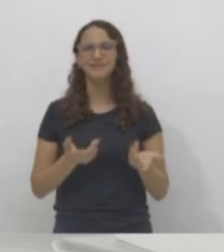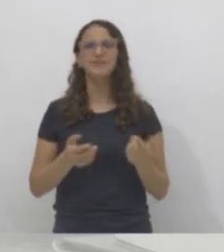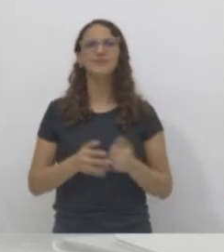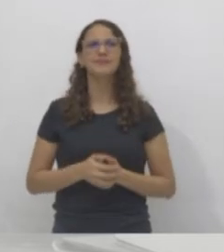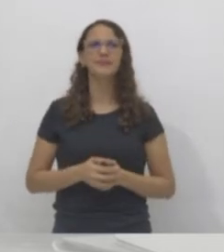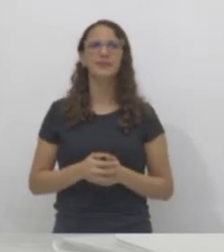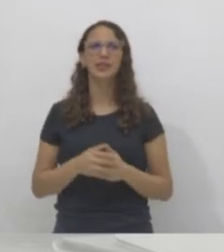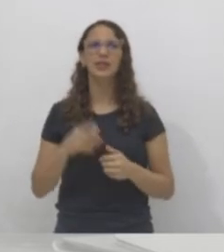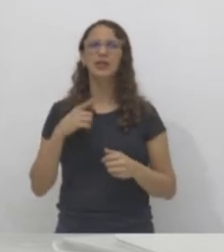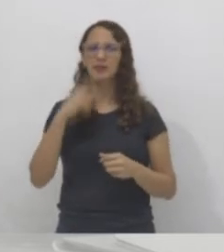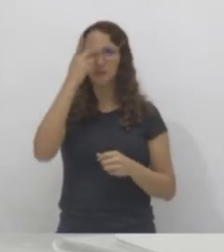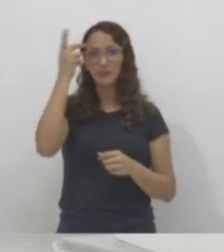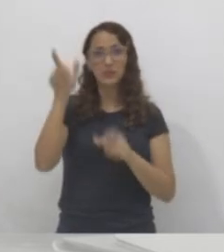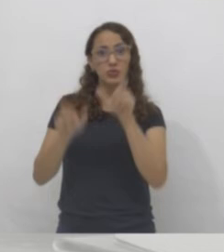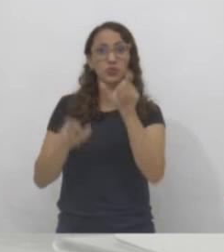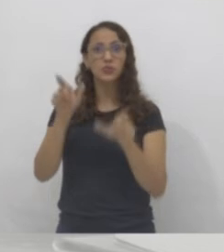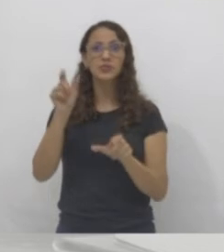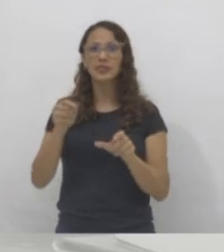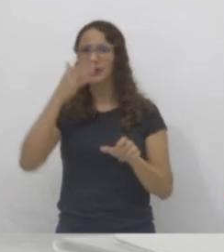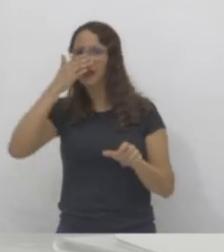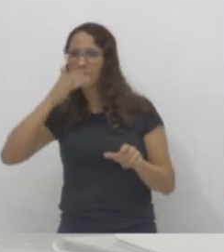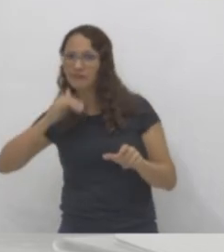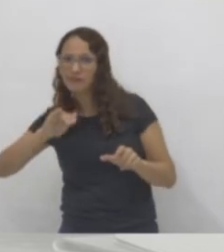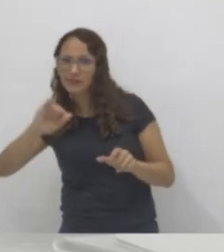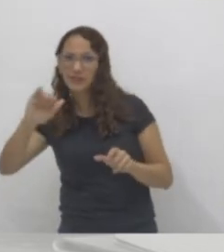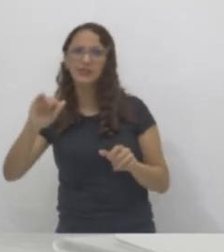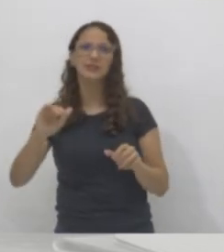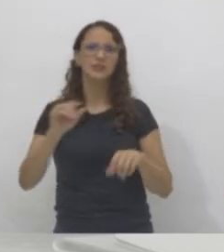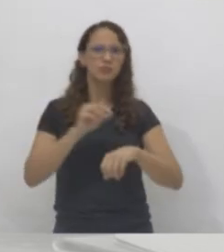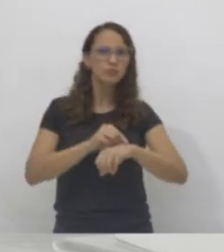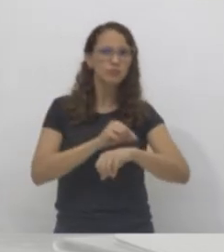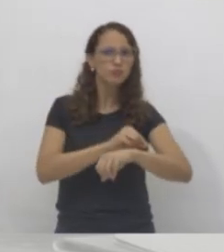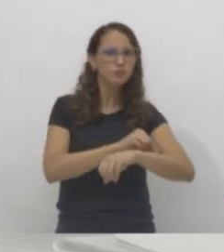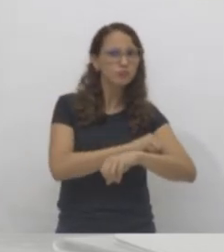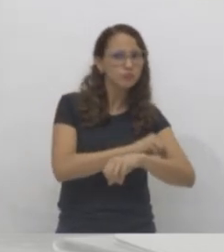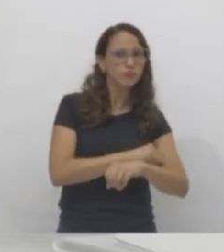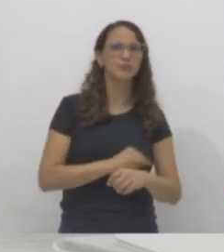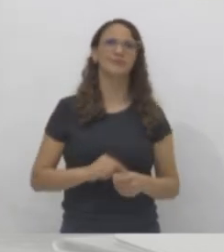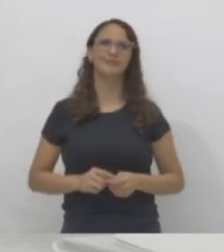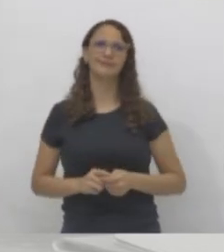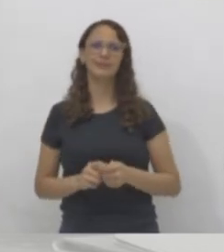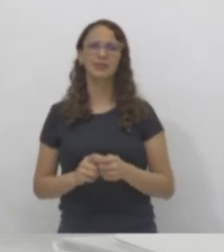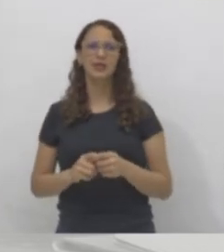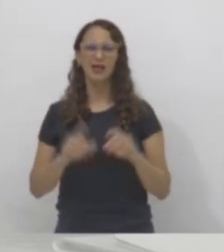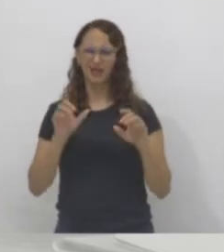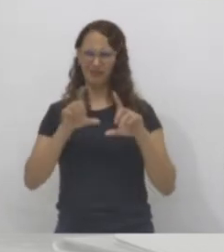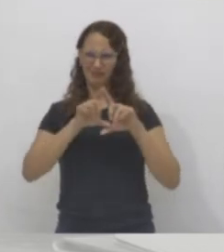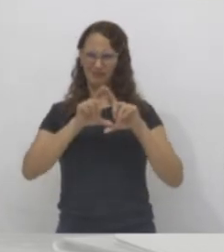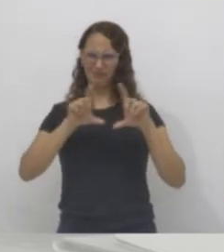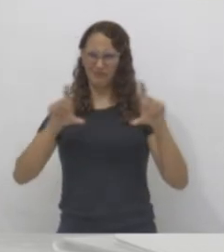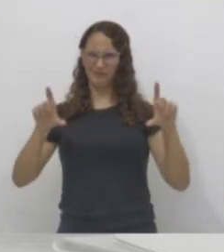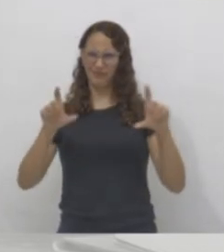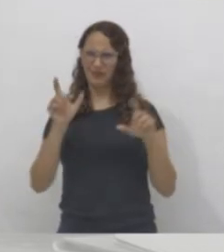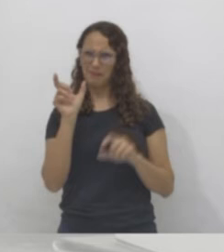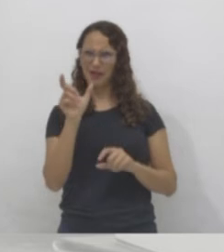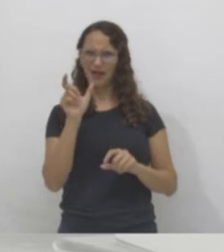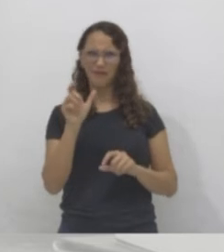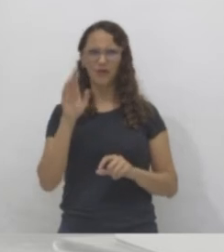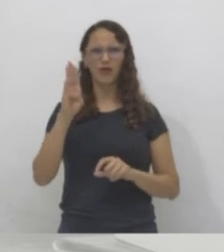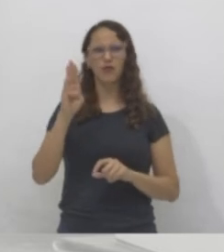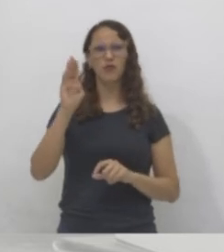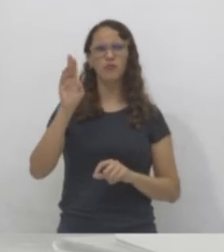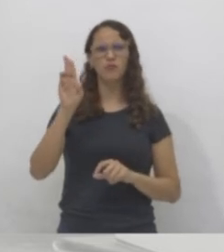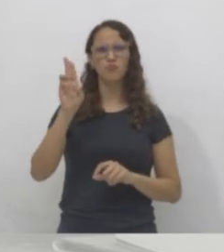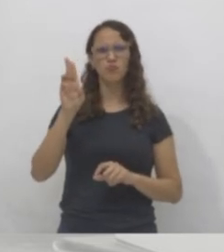formiguinha. O que significa a expressão bum, bum, bum, escrita nesse texto? O que vocês acham que significa isso